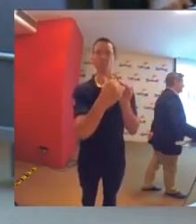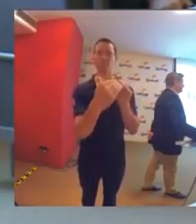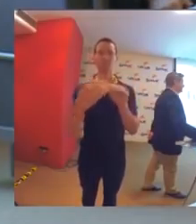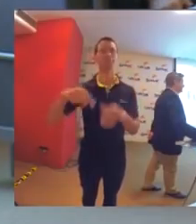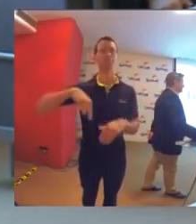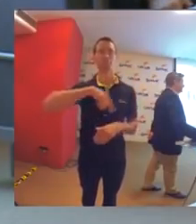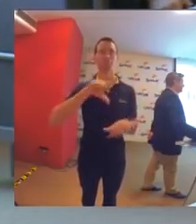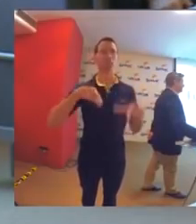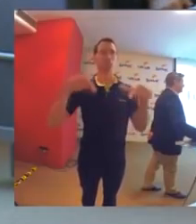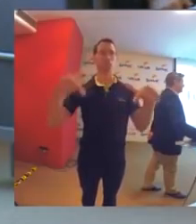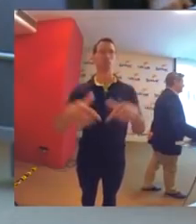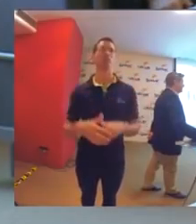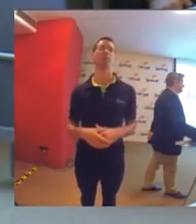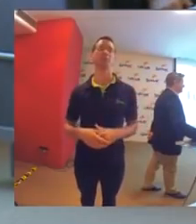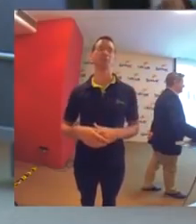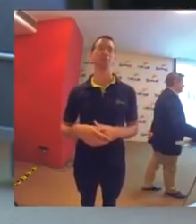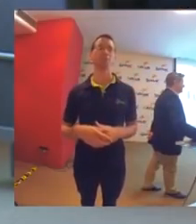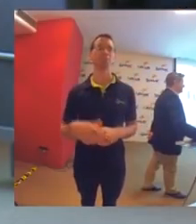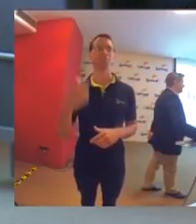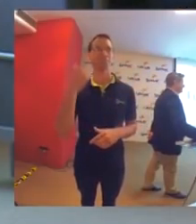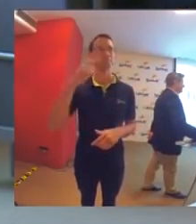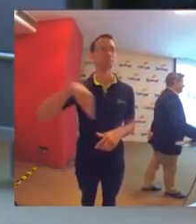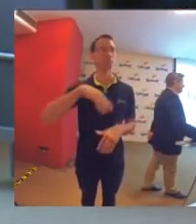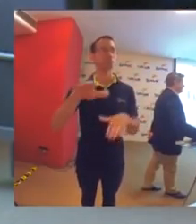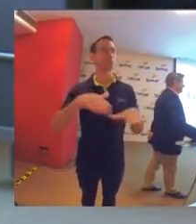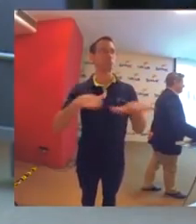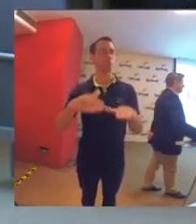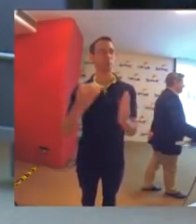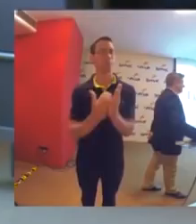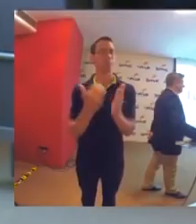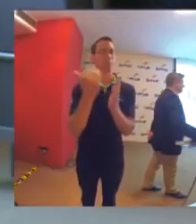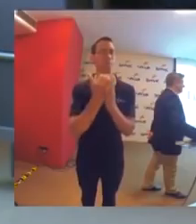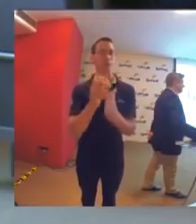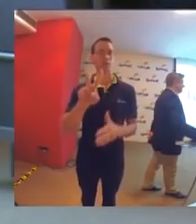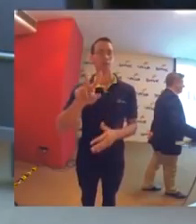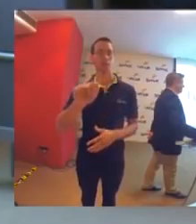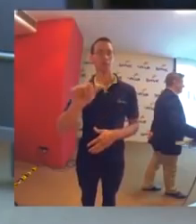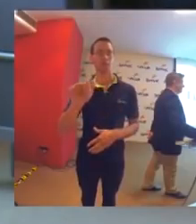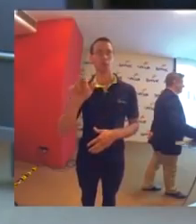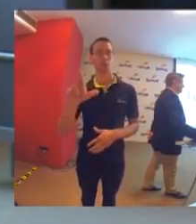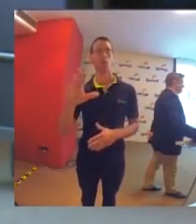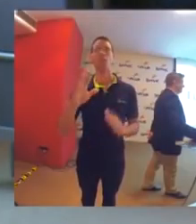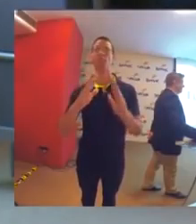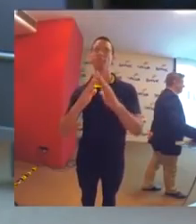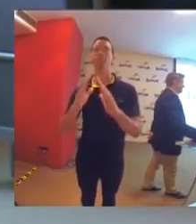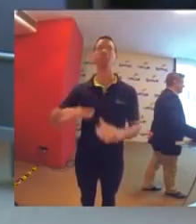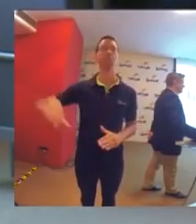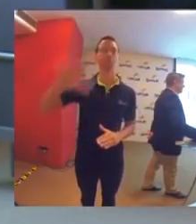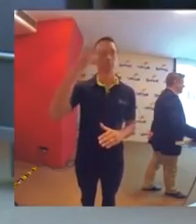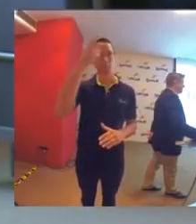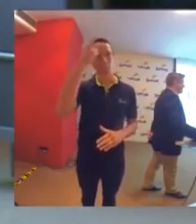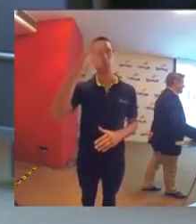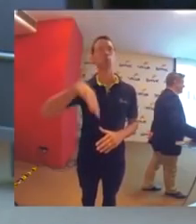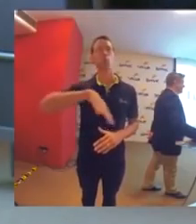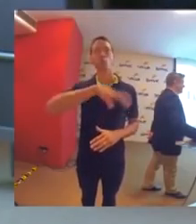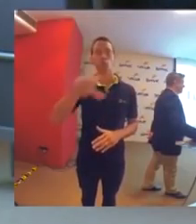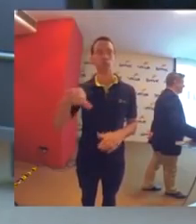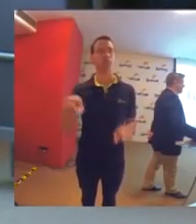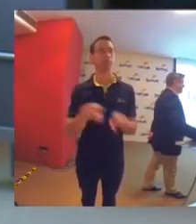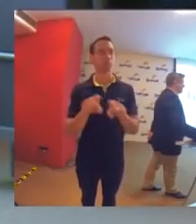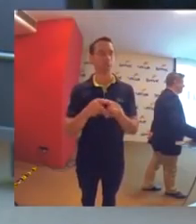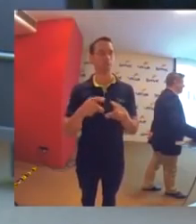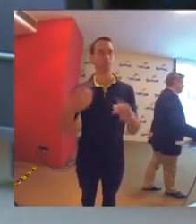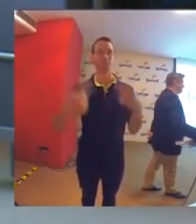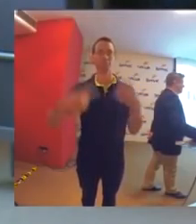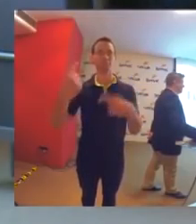esse movimento de cada vez mais valorizar a comunidade, então, na própria discussão educacional, envolver os diferentes atores,